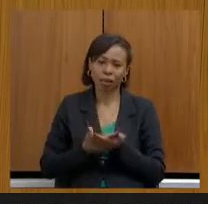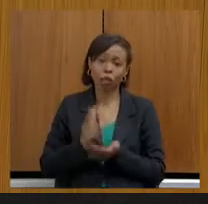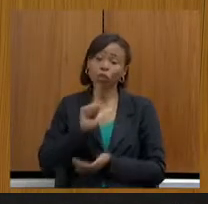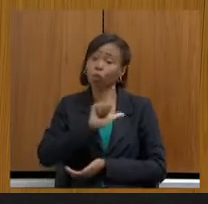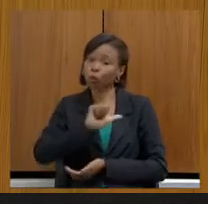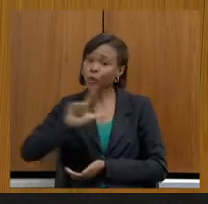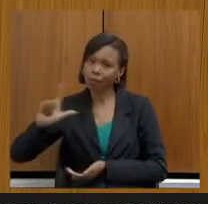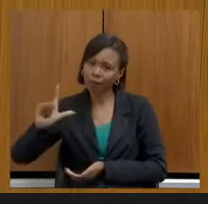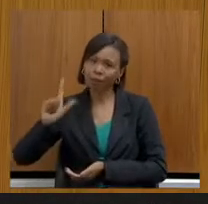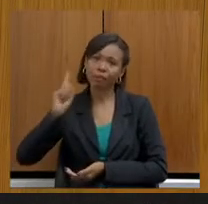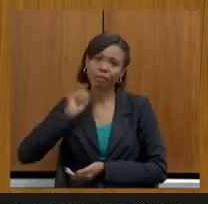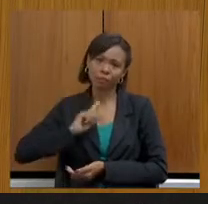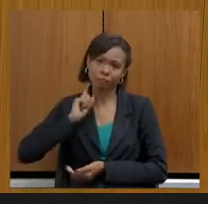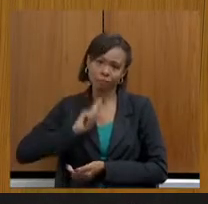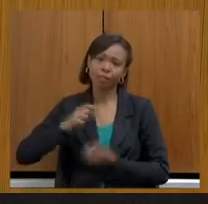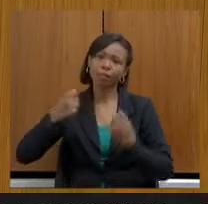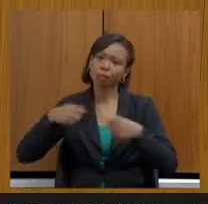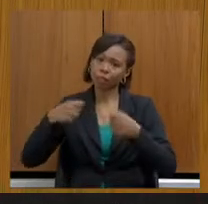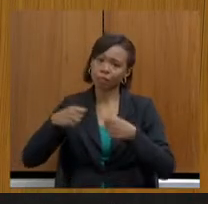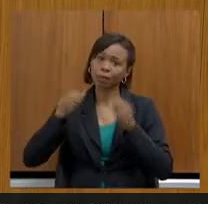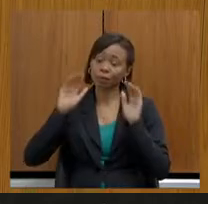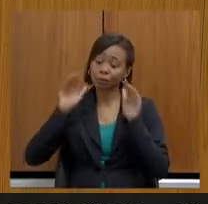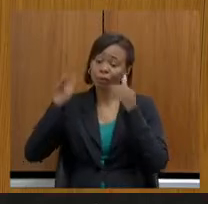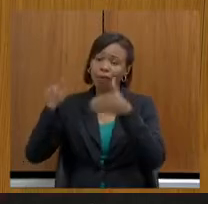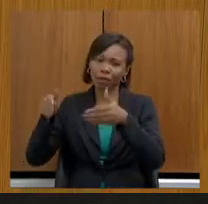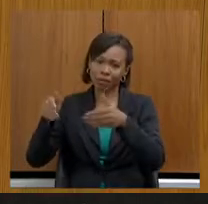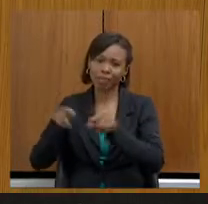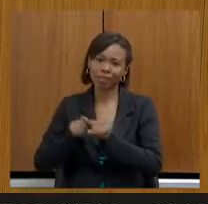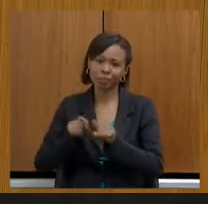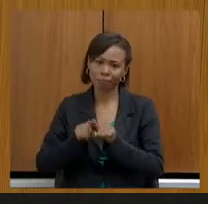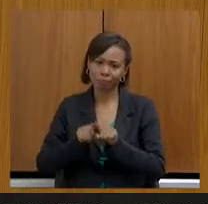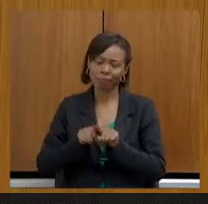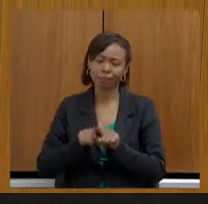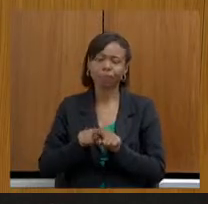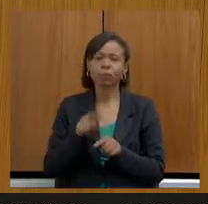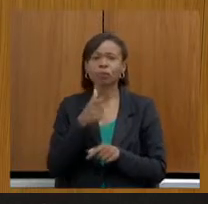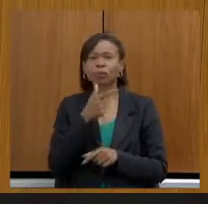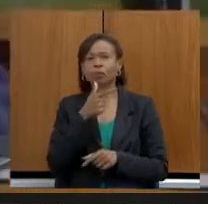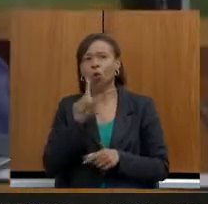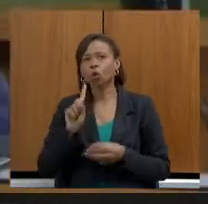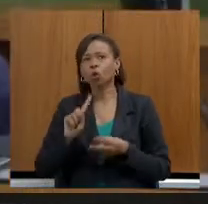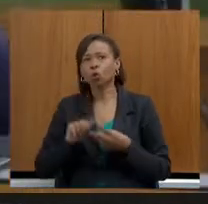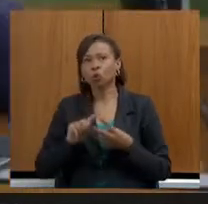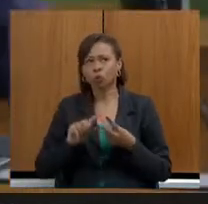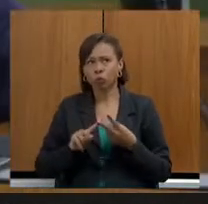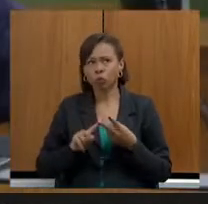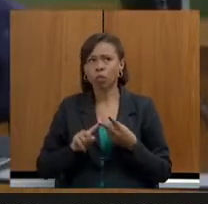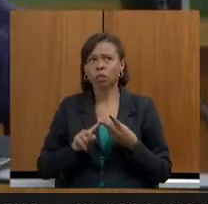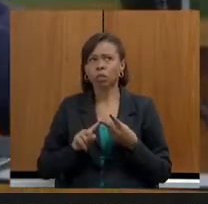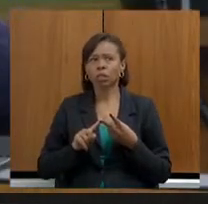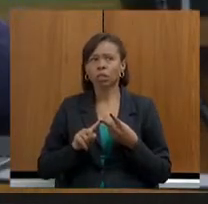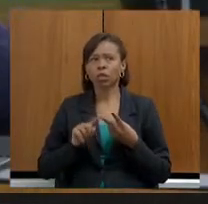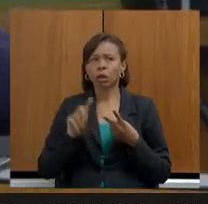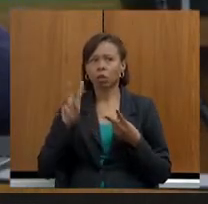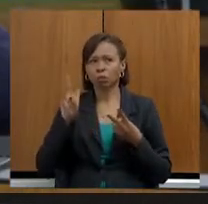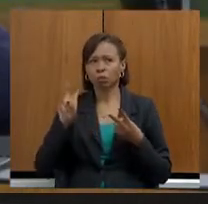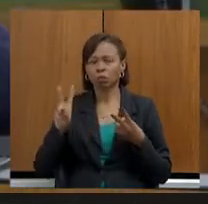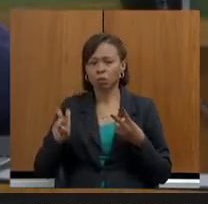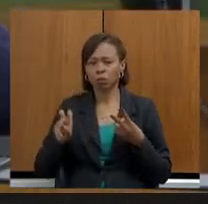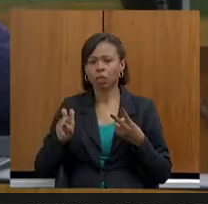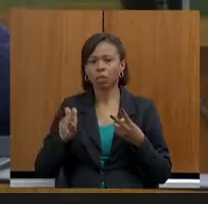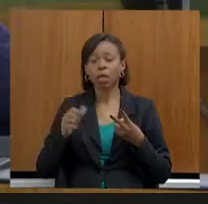região do Leste de Minas não é para isso tá duas outras questões que foi colocado aqui